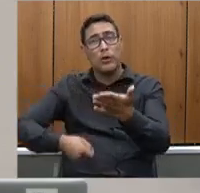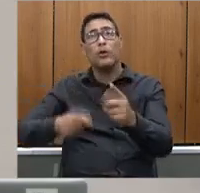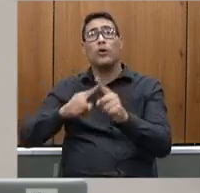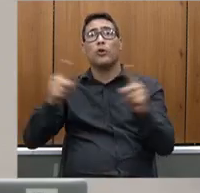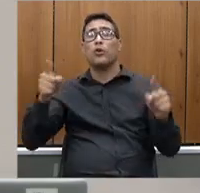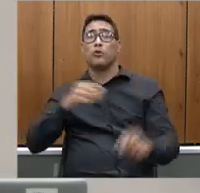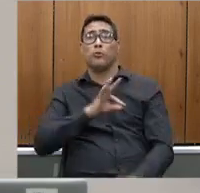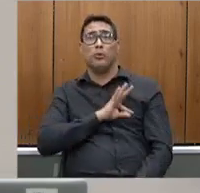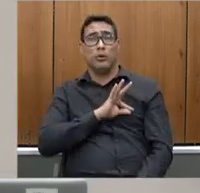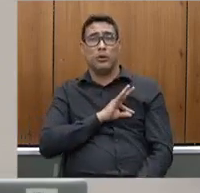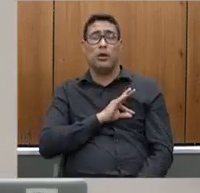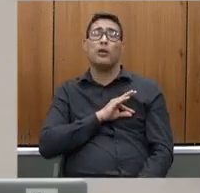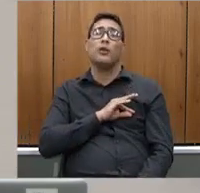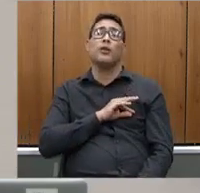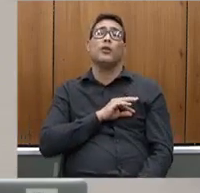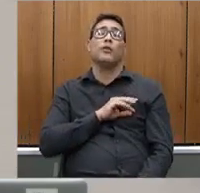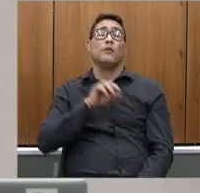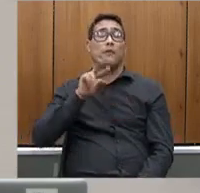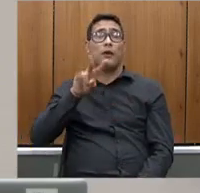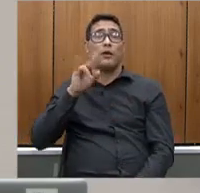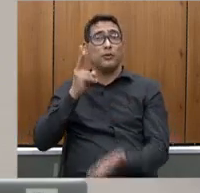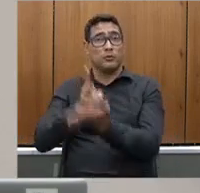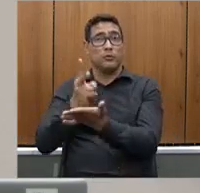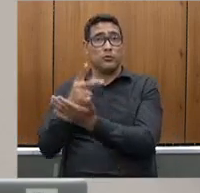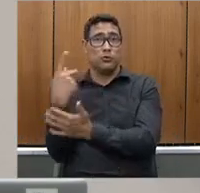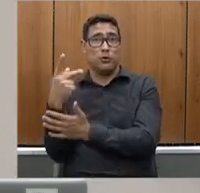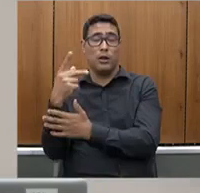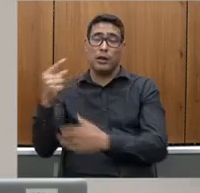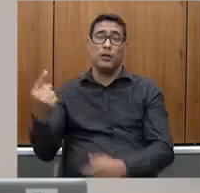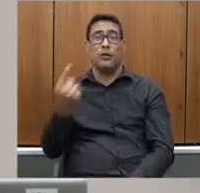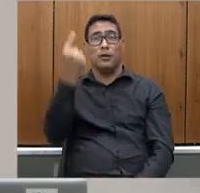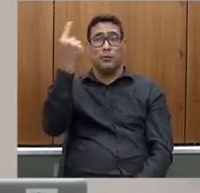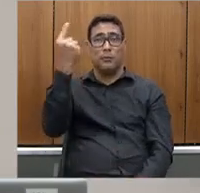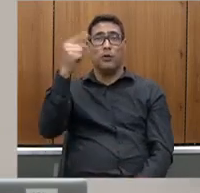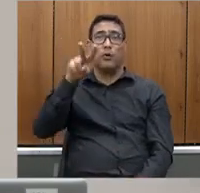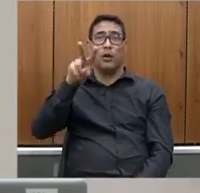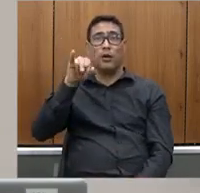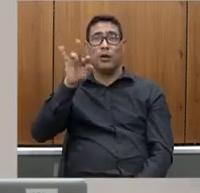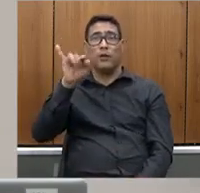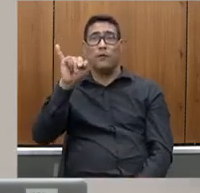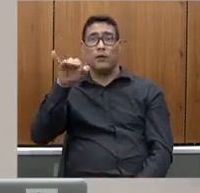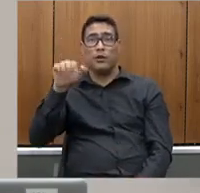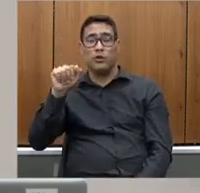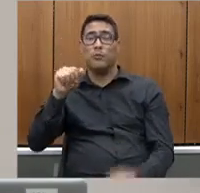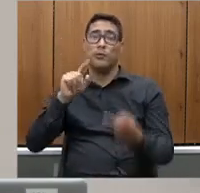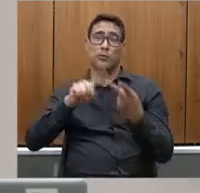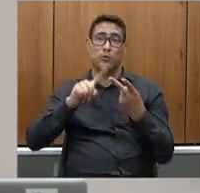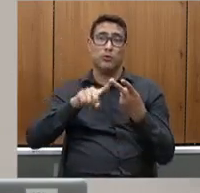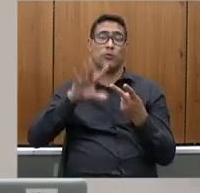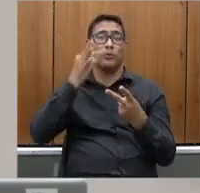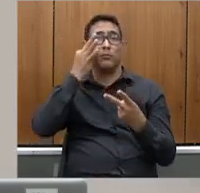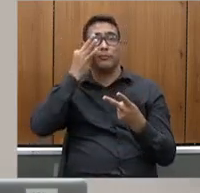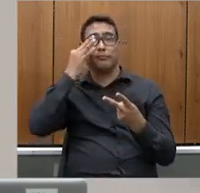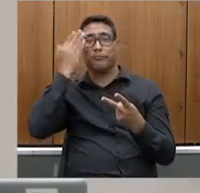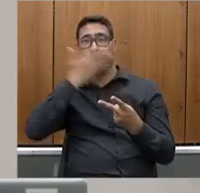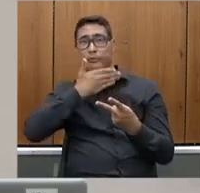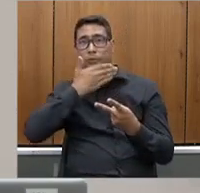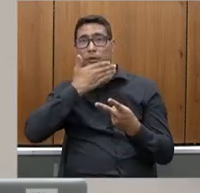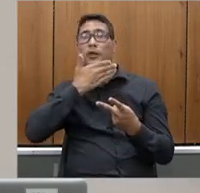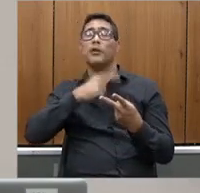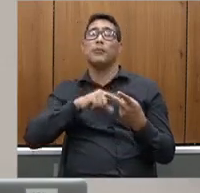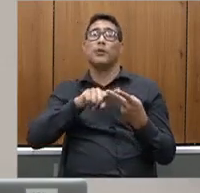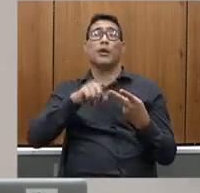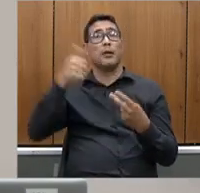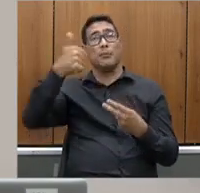militares vão continuar lá eu disse primeira vítima que é a maior prejudicada a testemunha que muitas vezes primeiro cidadão foi